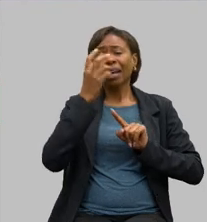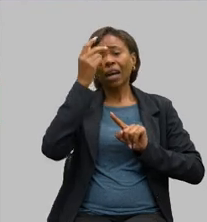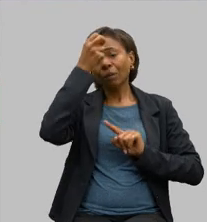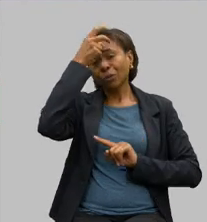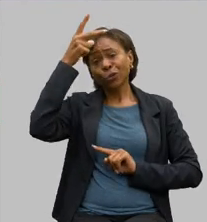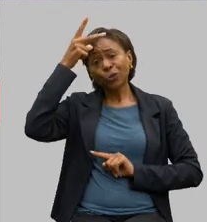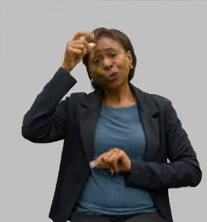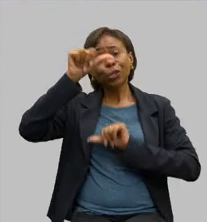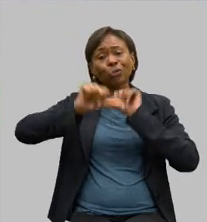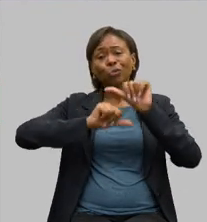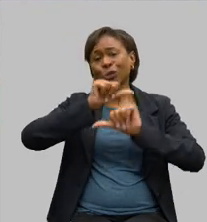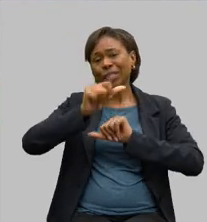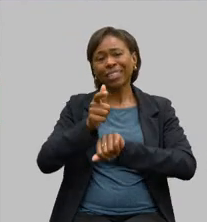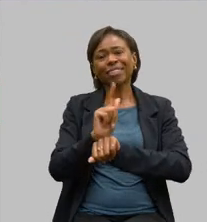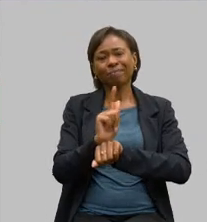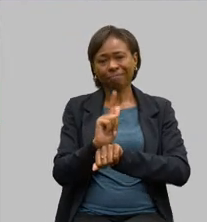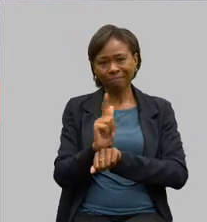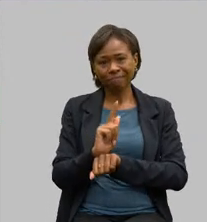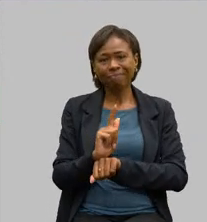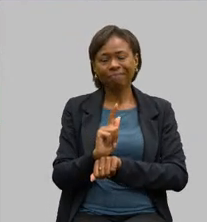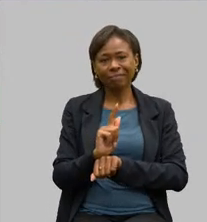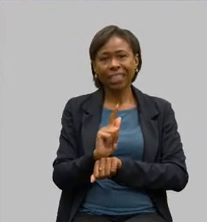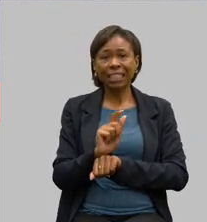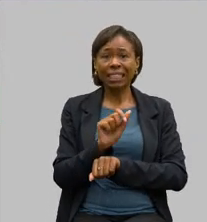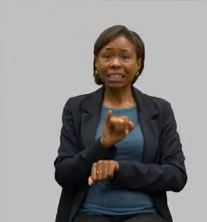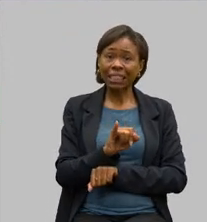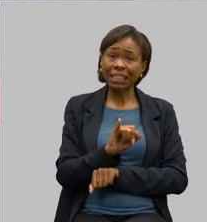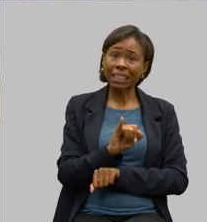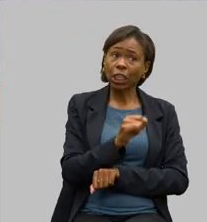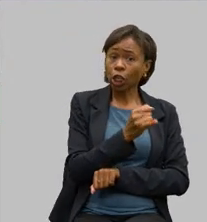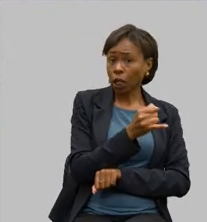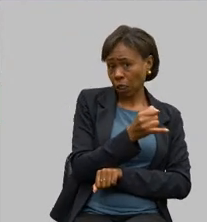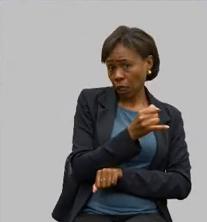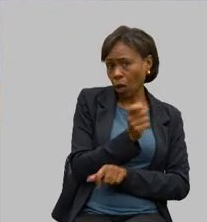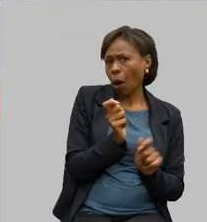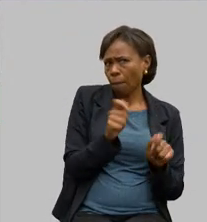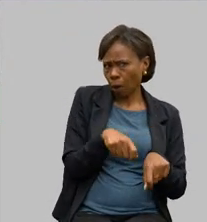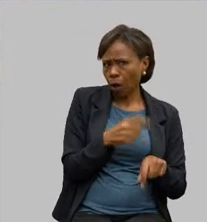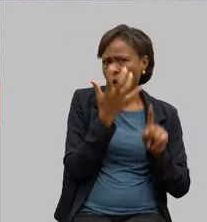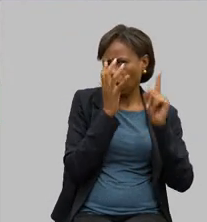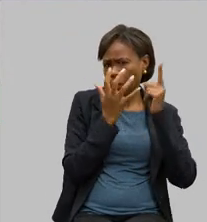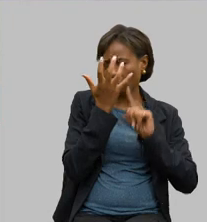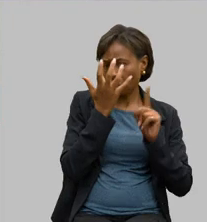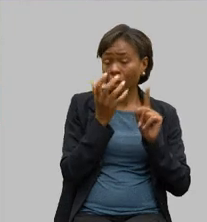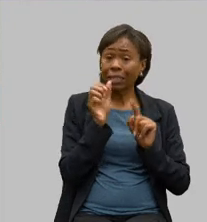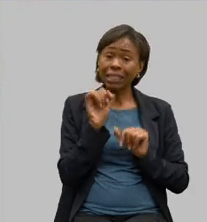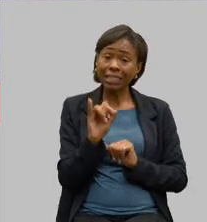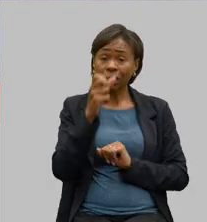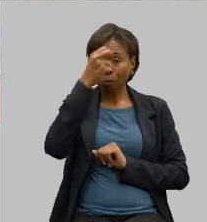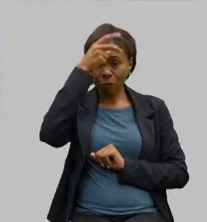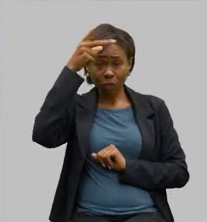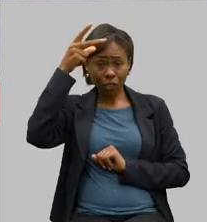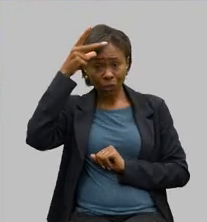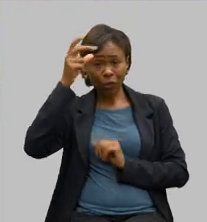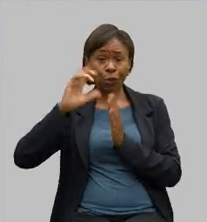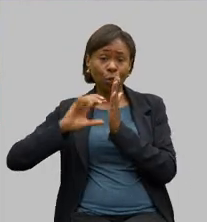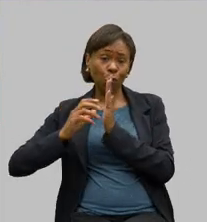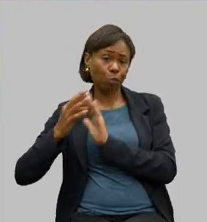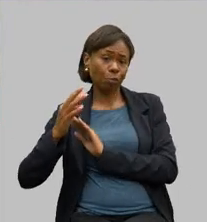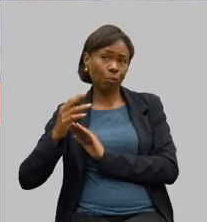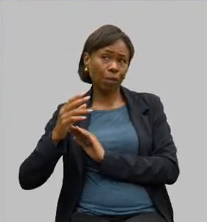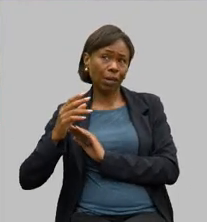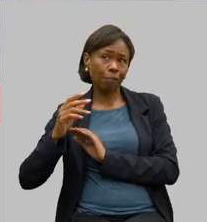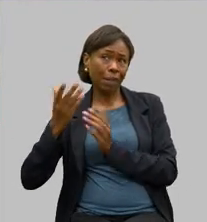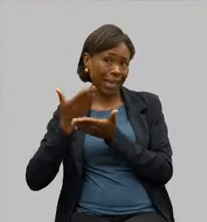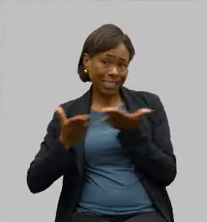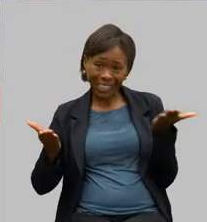Então os que se mudar chega Janeiro não dá conta de fazer o carnaval eh se o prefeitura perder não consegue fazer no final do ano então